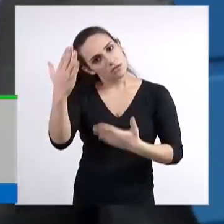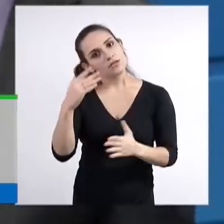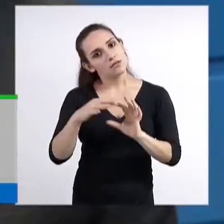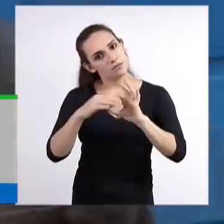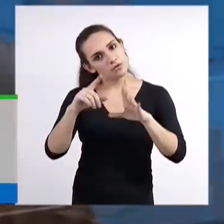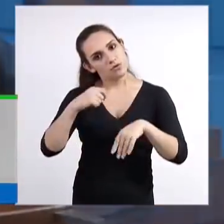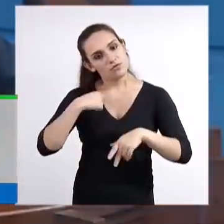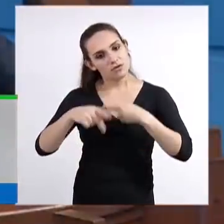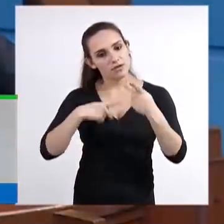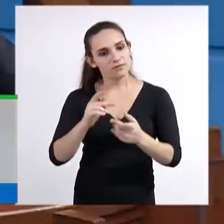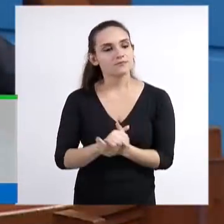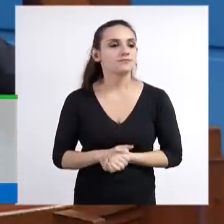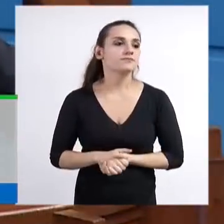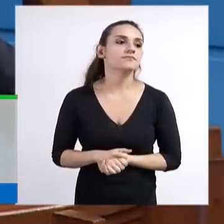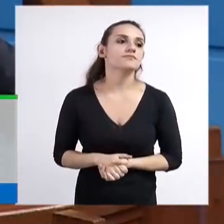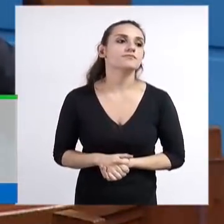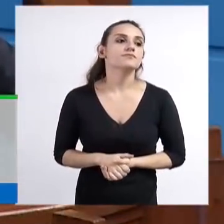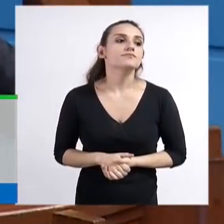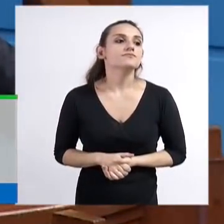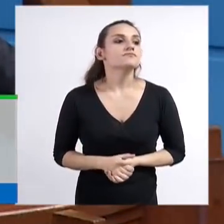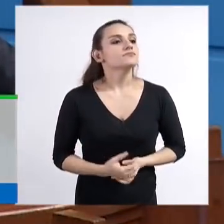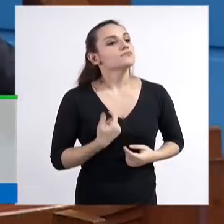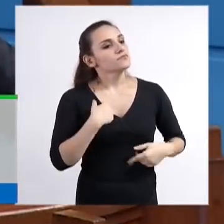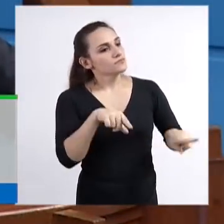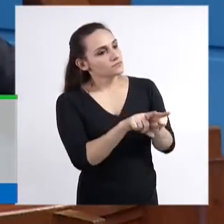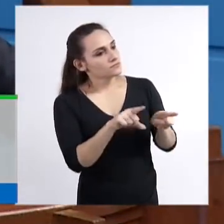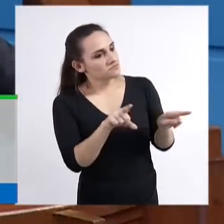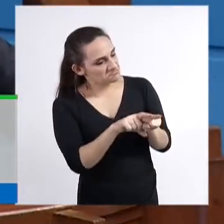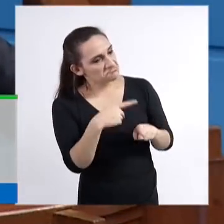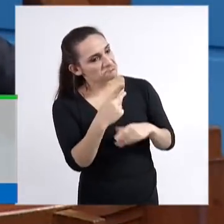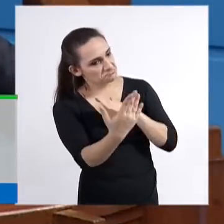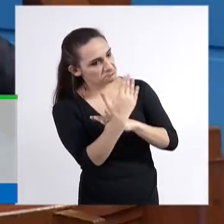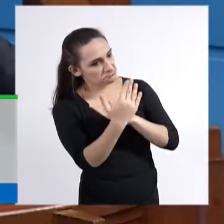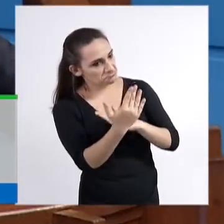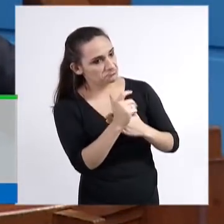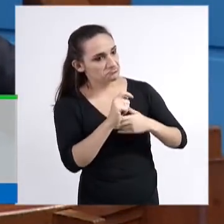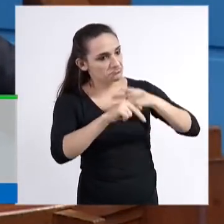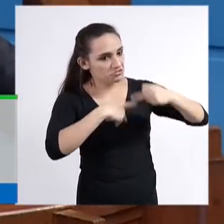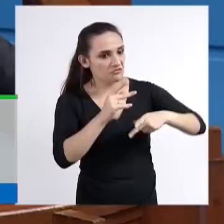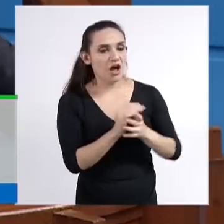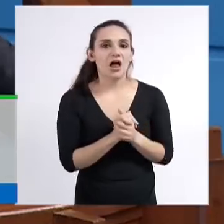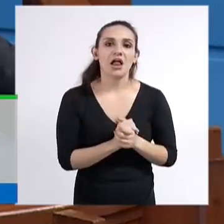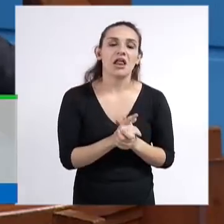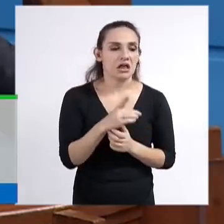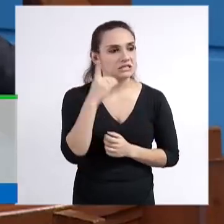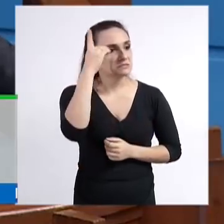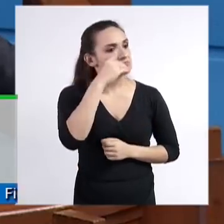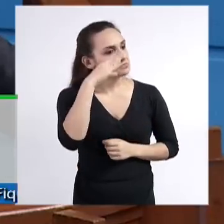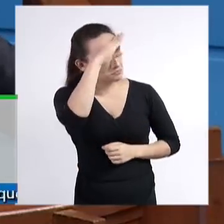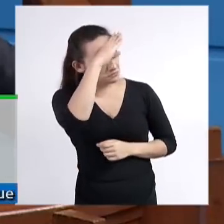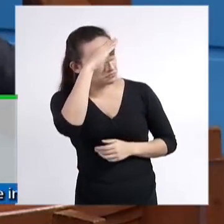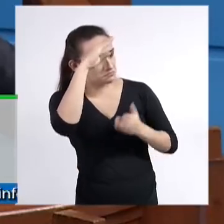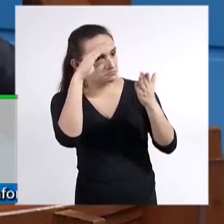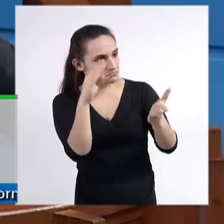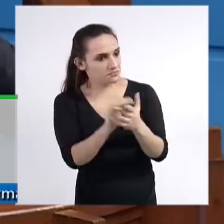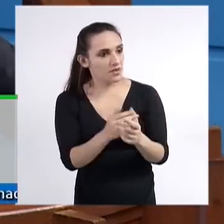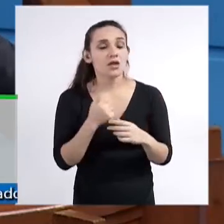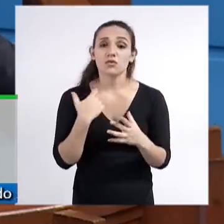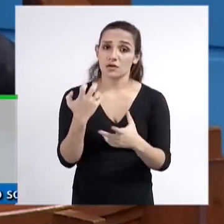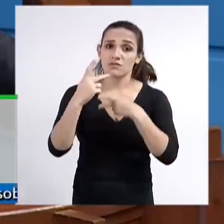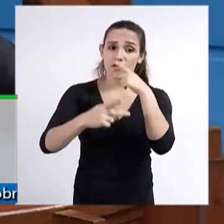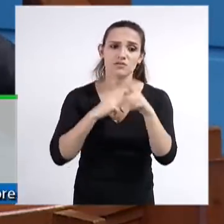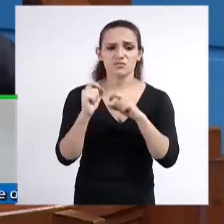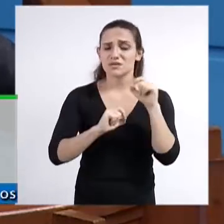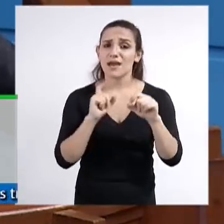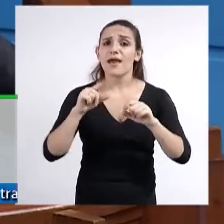do à parte. Também agradeço pela contribuição de Vossa Excelência à minha fala, deputado Barbosinha. E, primeiro, tem